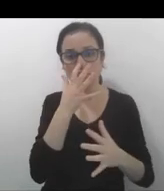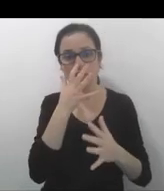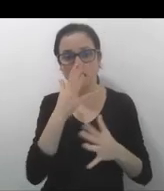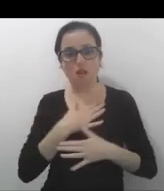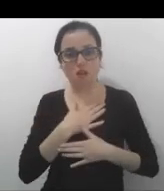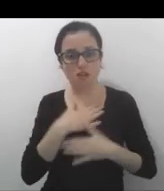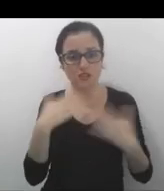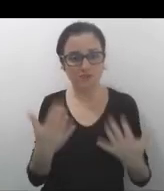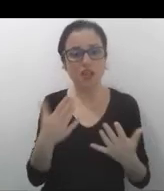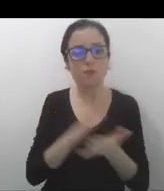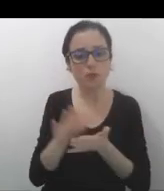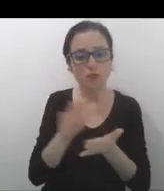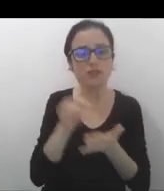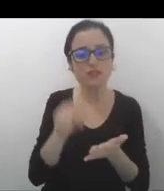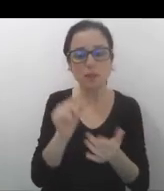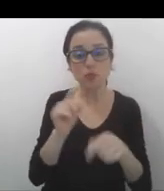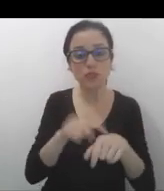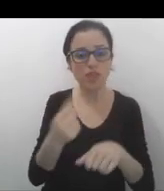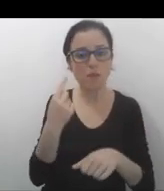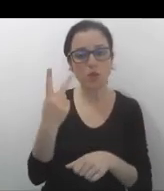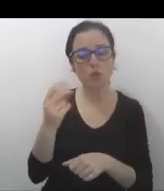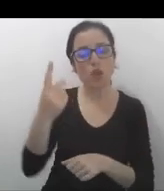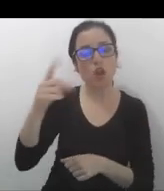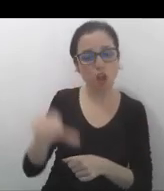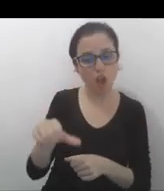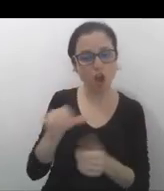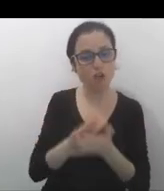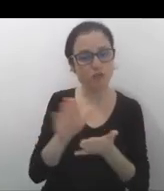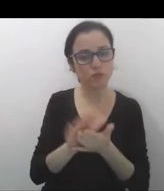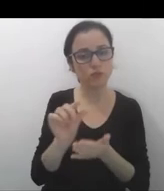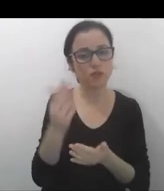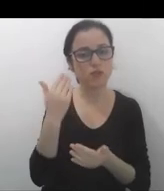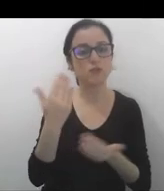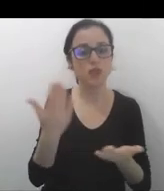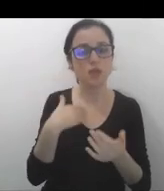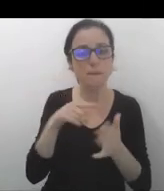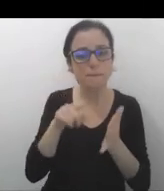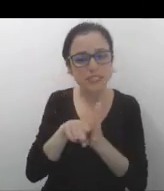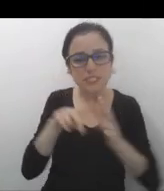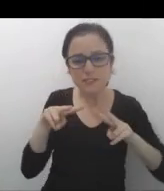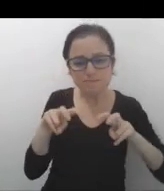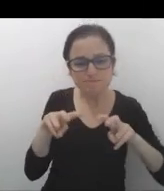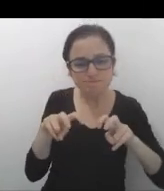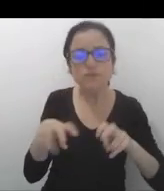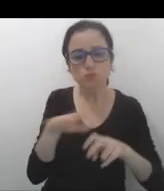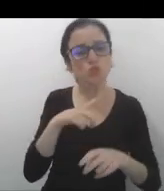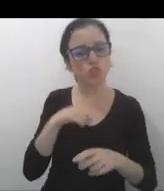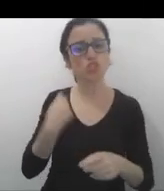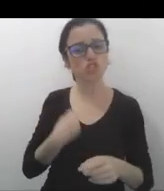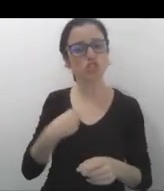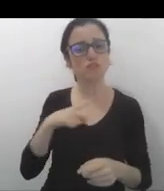mim, foi espantoso ver então, uma publicação tão recente, de 2019, depois de